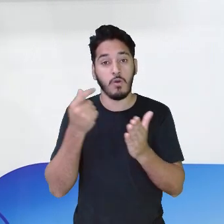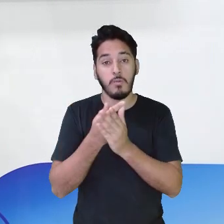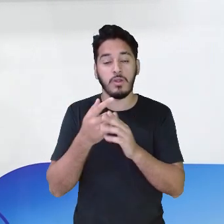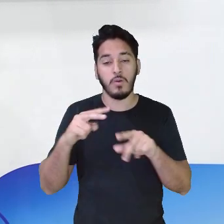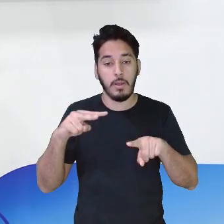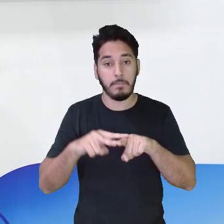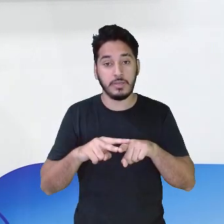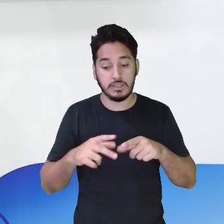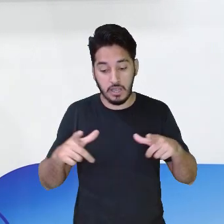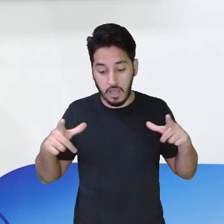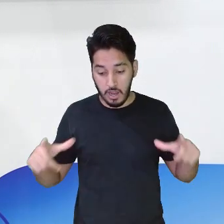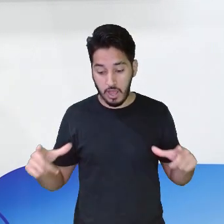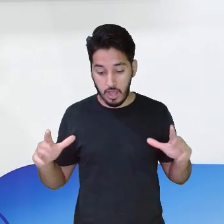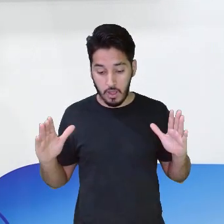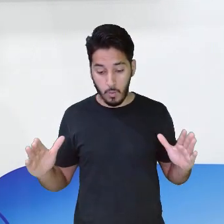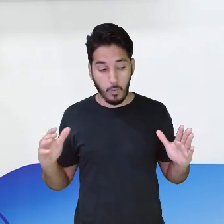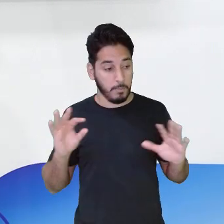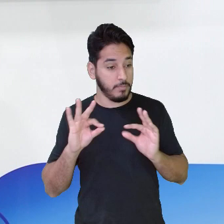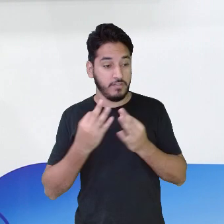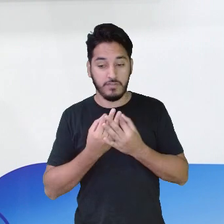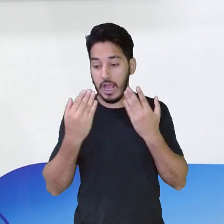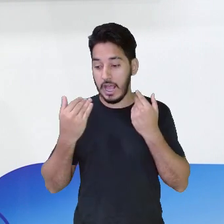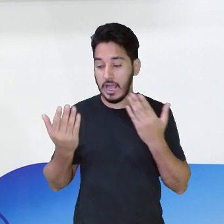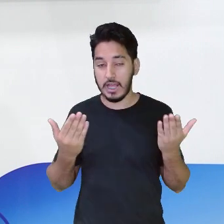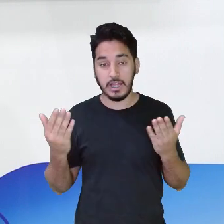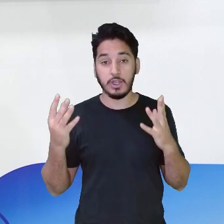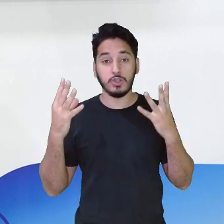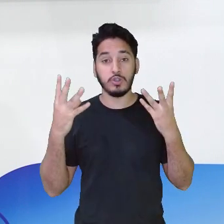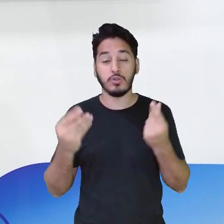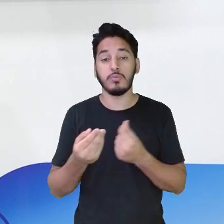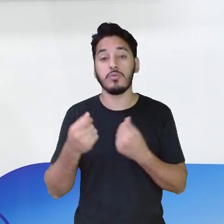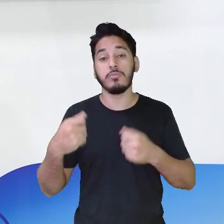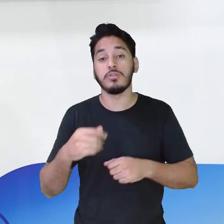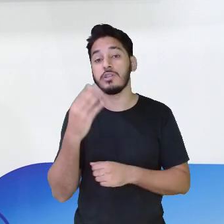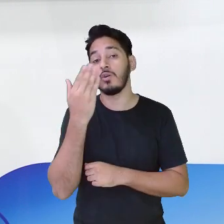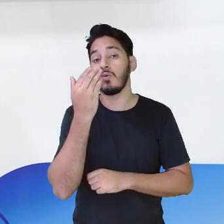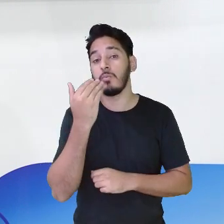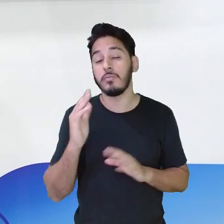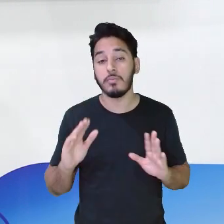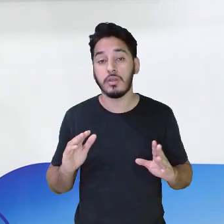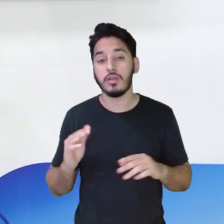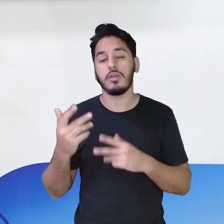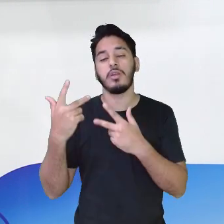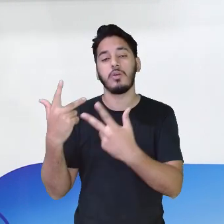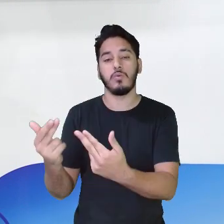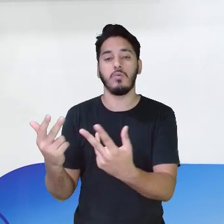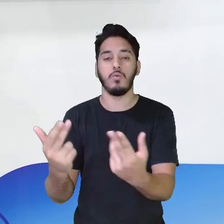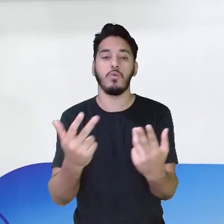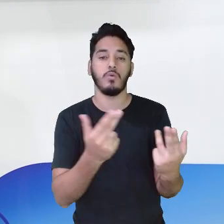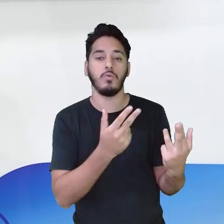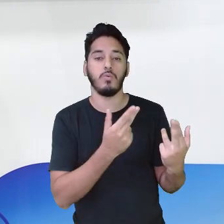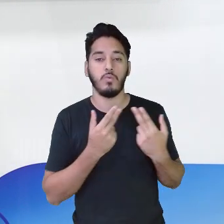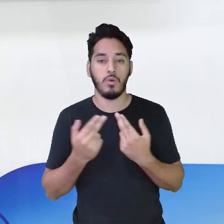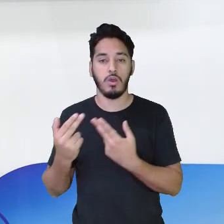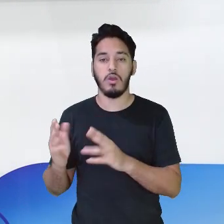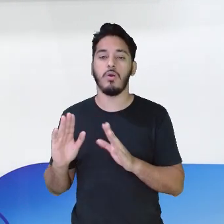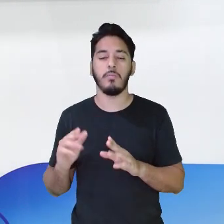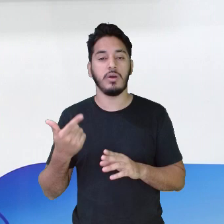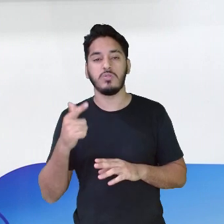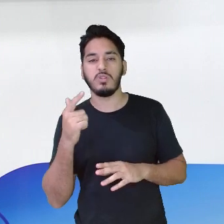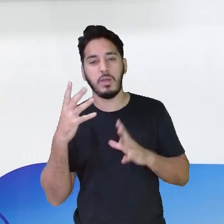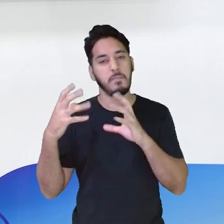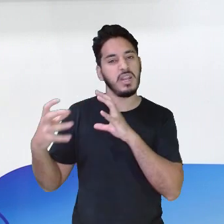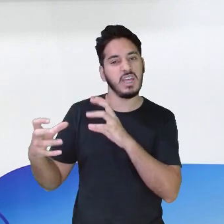pizza grande para todo mundo da família e todo mundo precisou comer a mesma quantidade para não